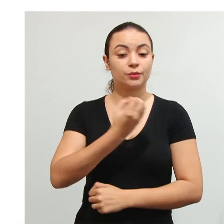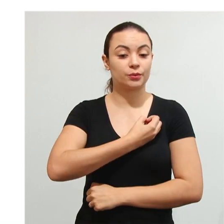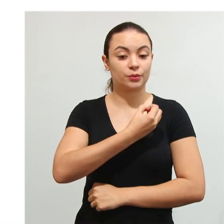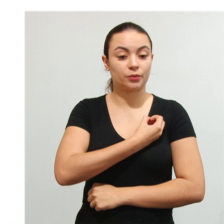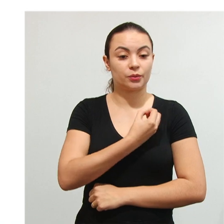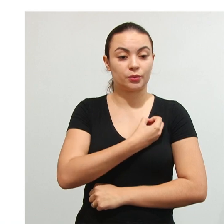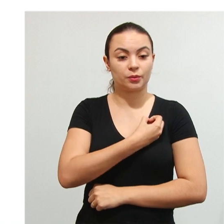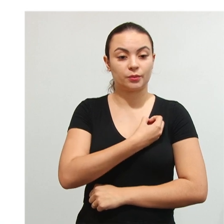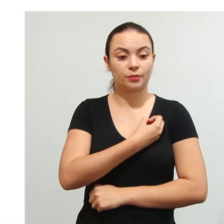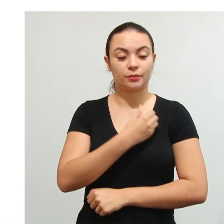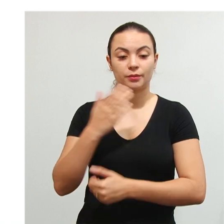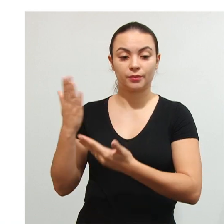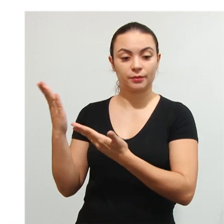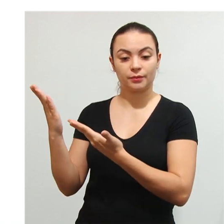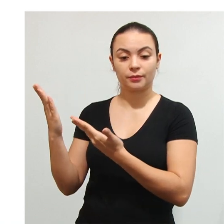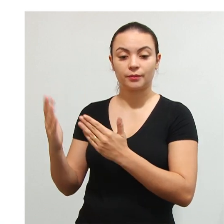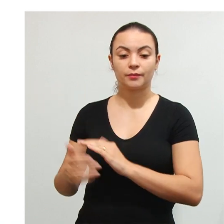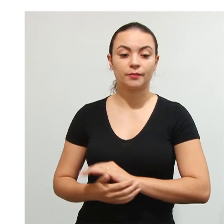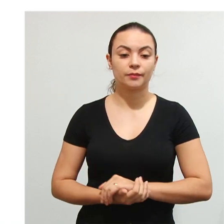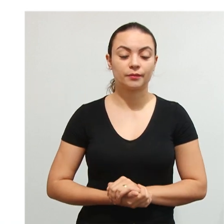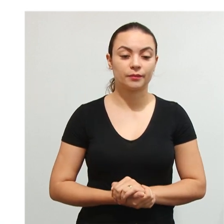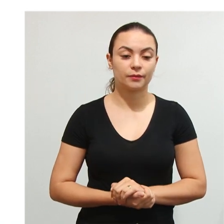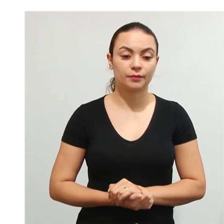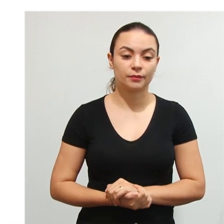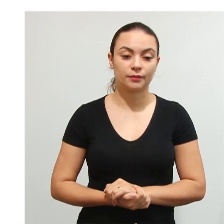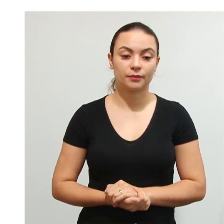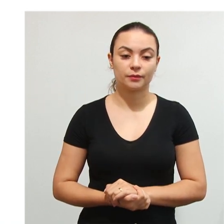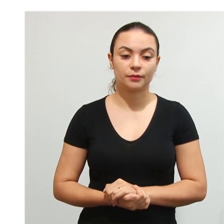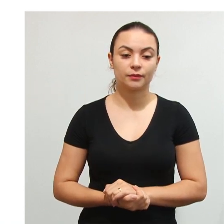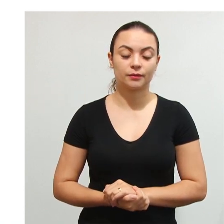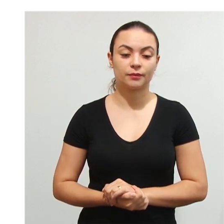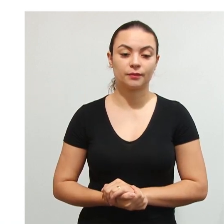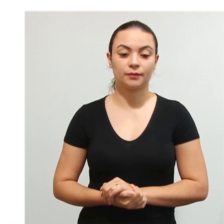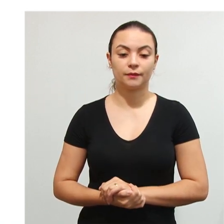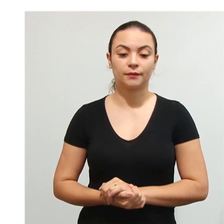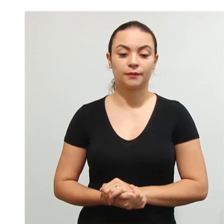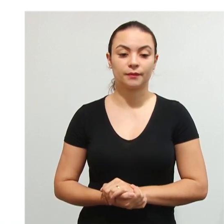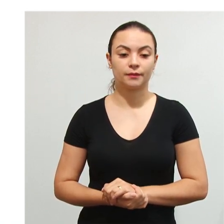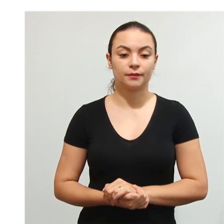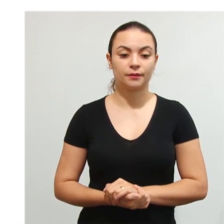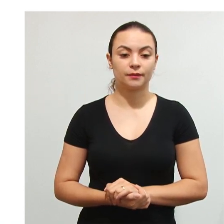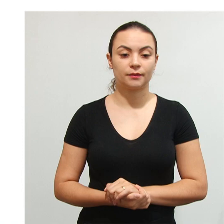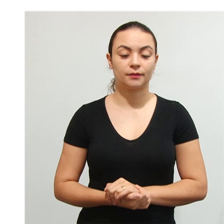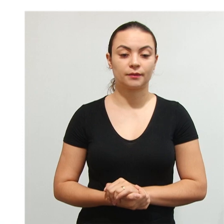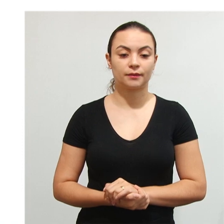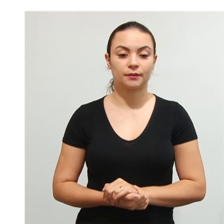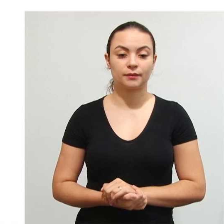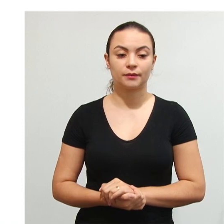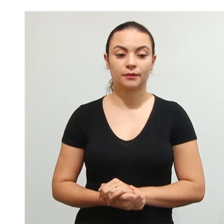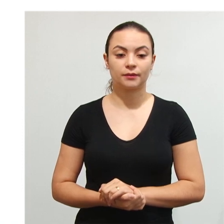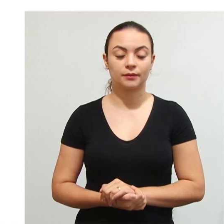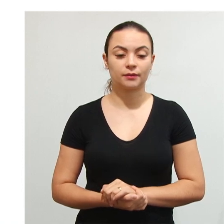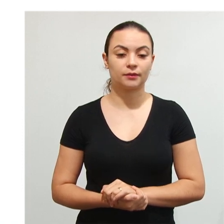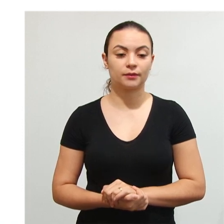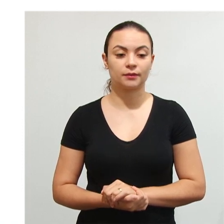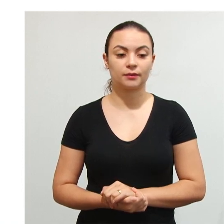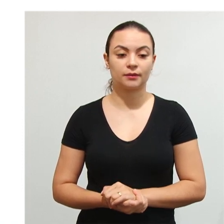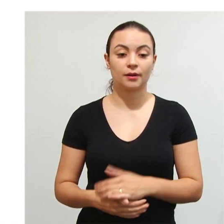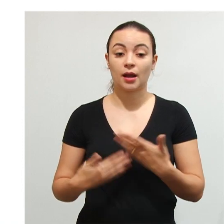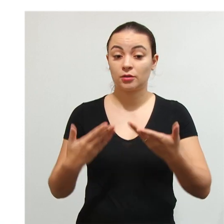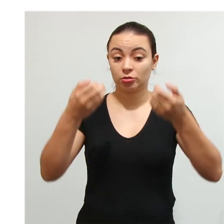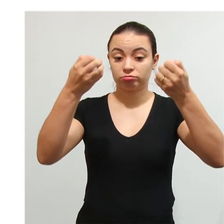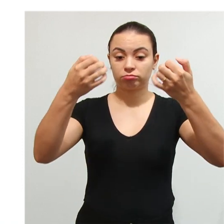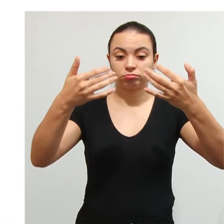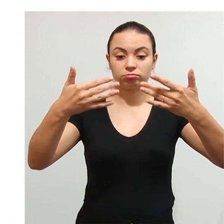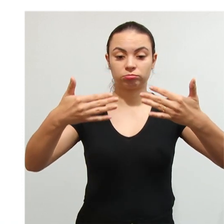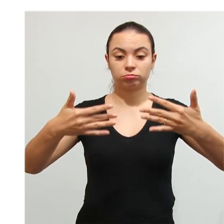a taxa um mais a taxa elevado ao tempo e agora resolve essa